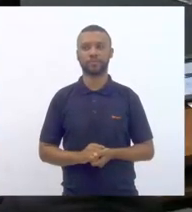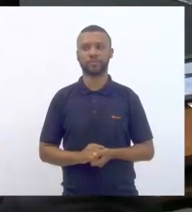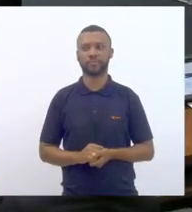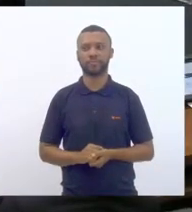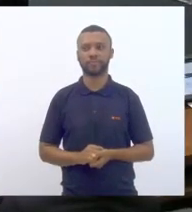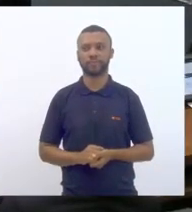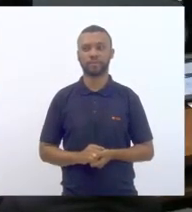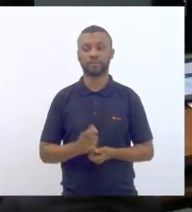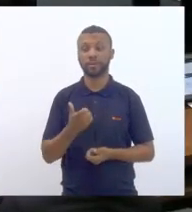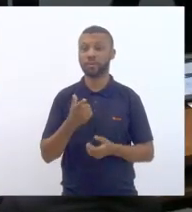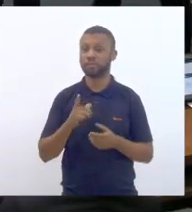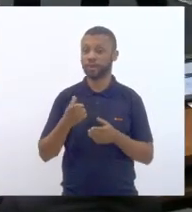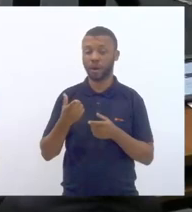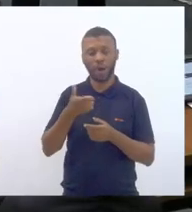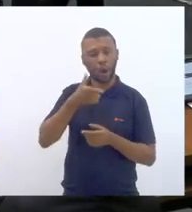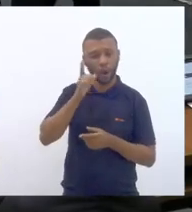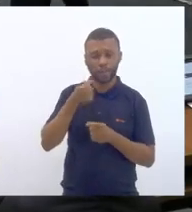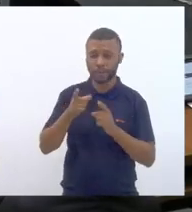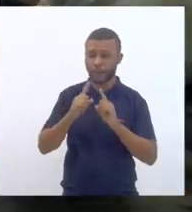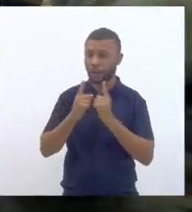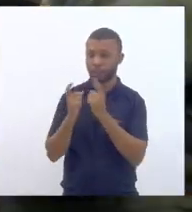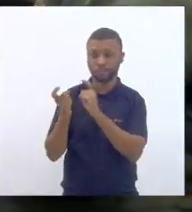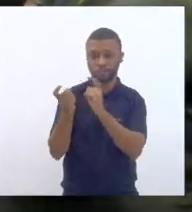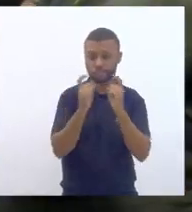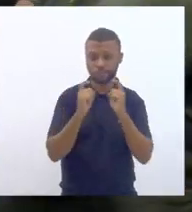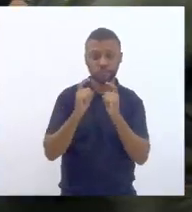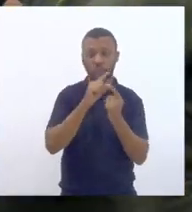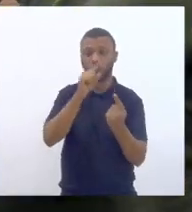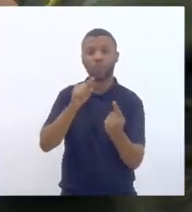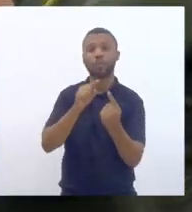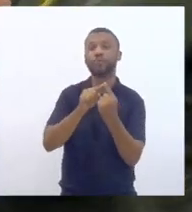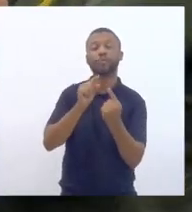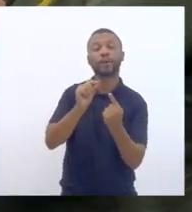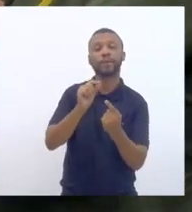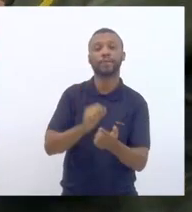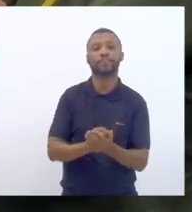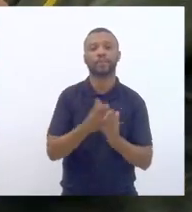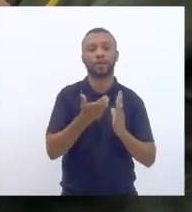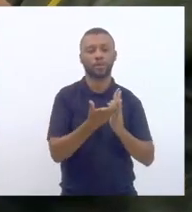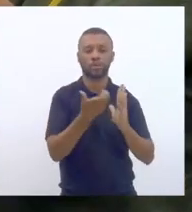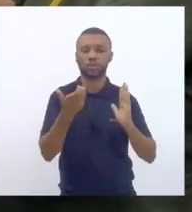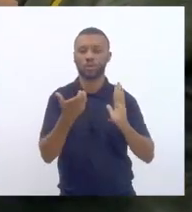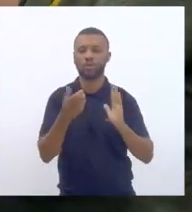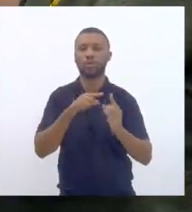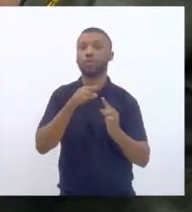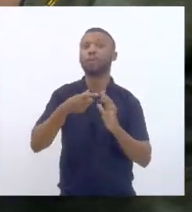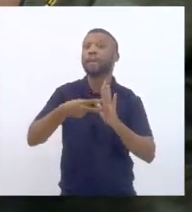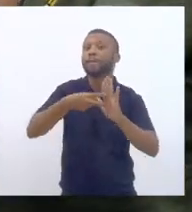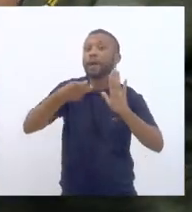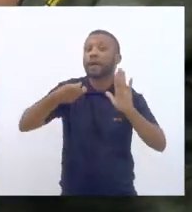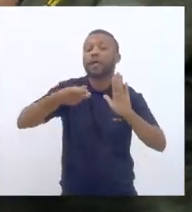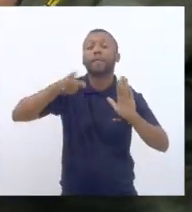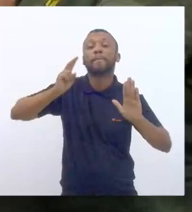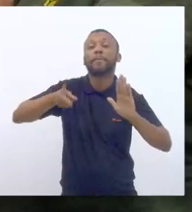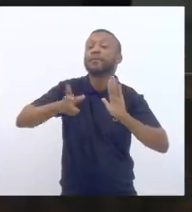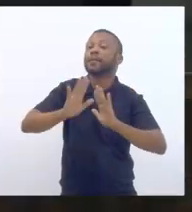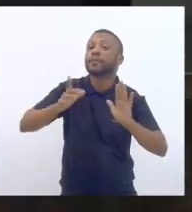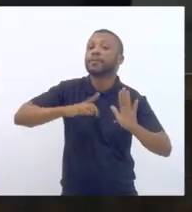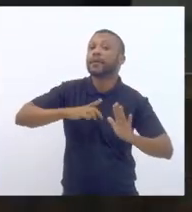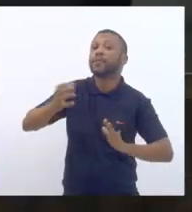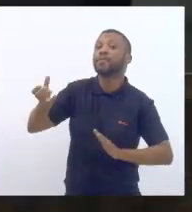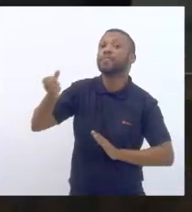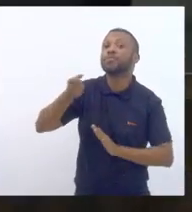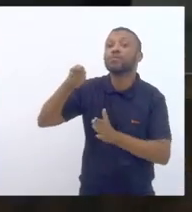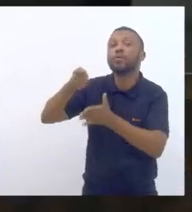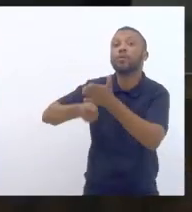É, pelo Colégio de Líderes de ontem, é, a ideia seria destacar para manter o veto ao artigo... Mantenha o Fundo de Combate à Pobreza,